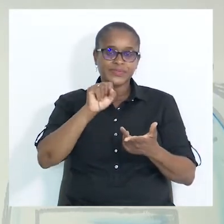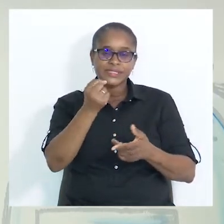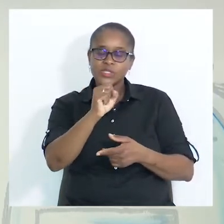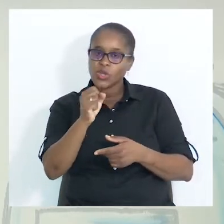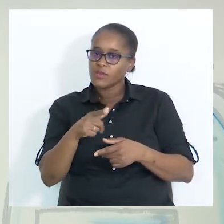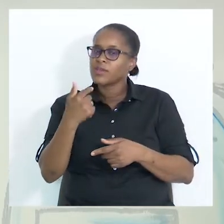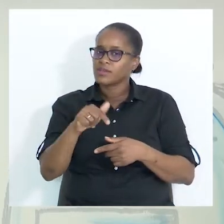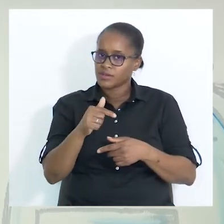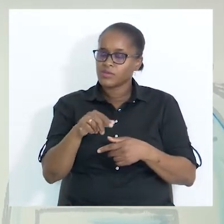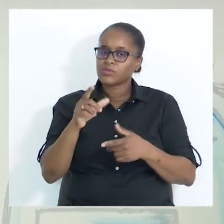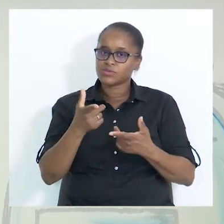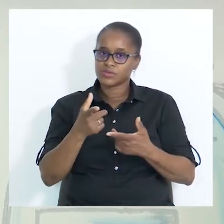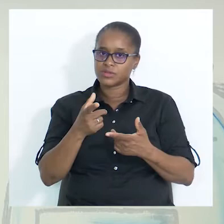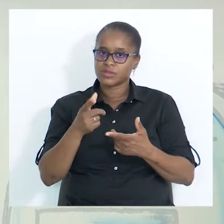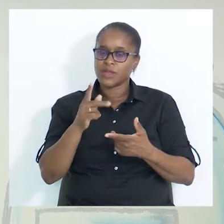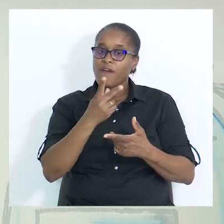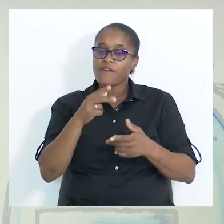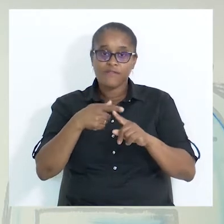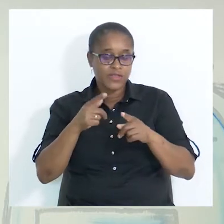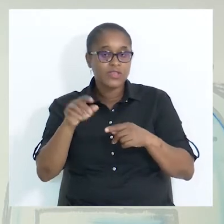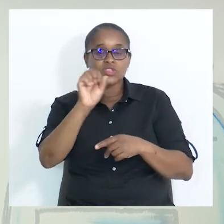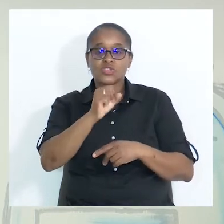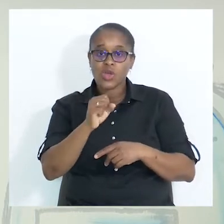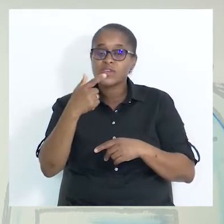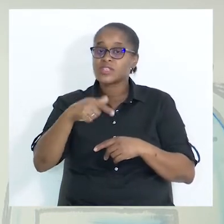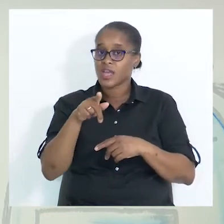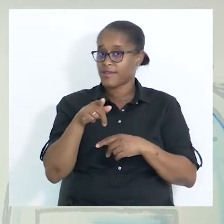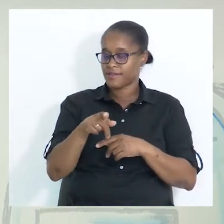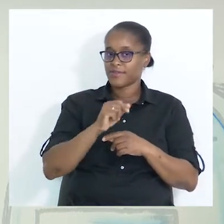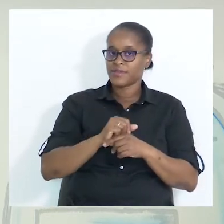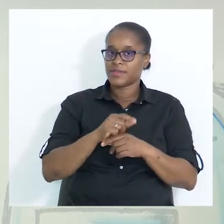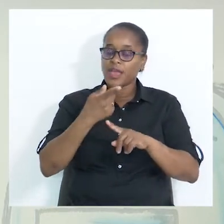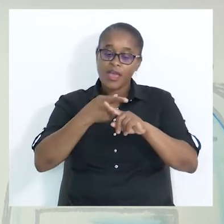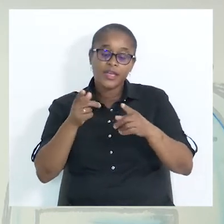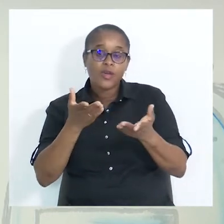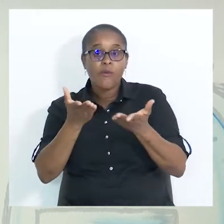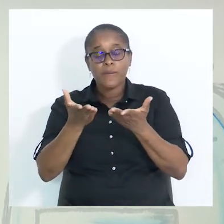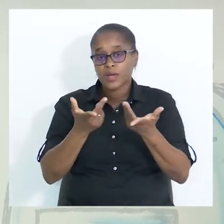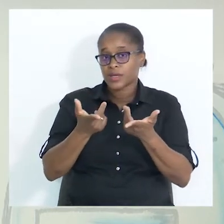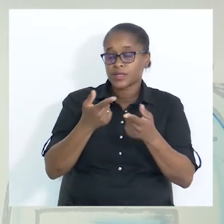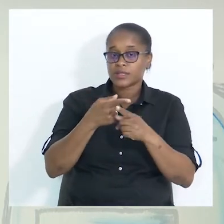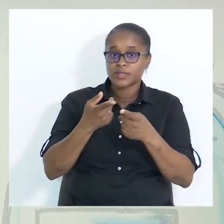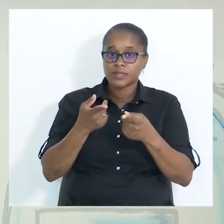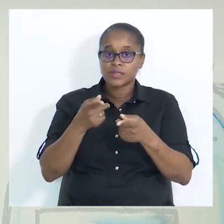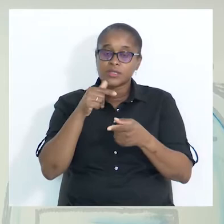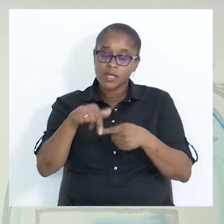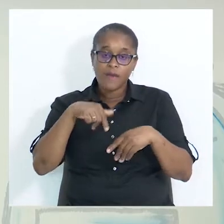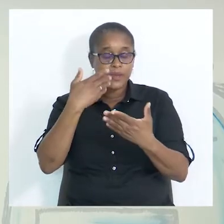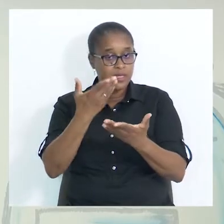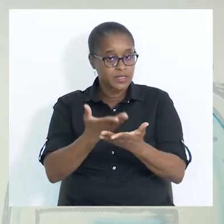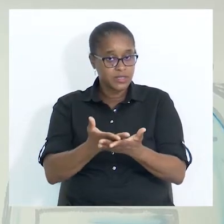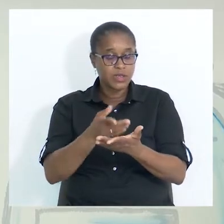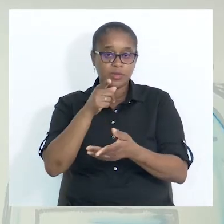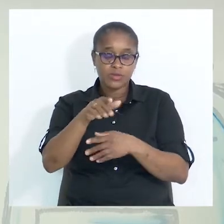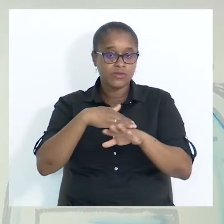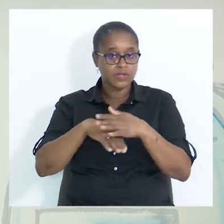geográfico, aquele componente geográfico, a variação geográfica, é que vai estar aí a distinguir, ou então vai estar aí em aplicação para